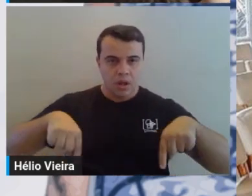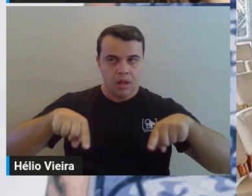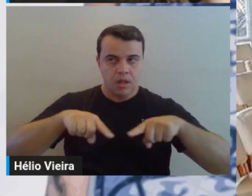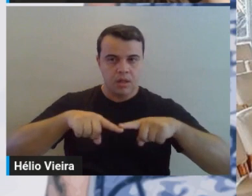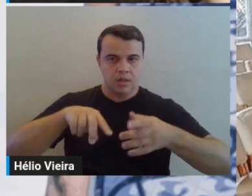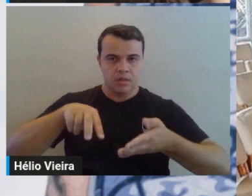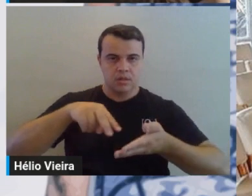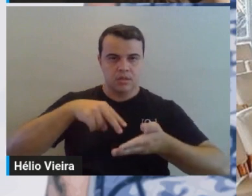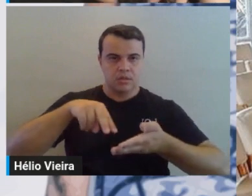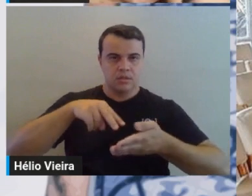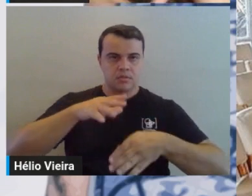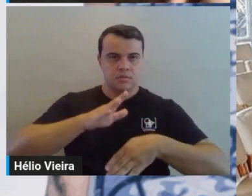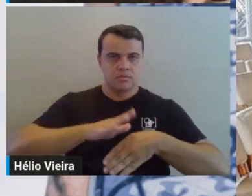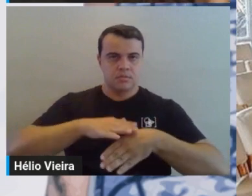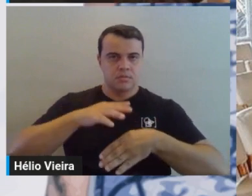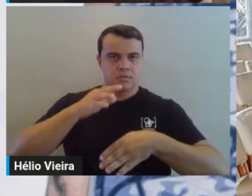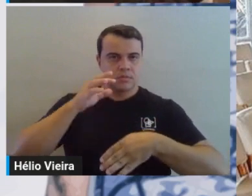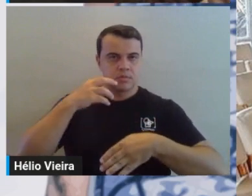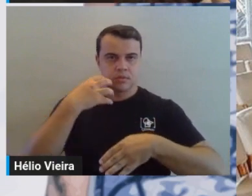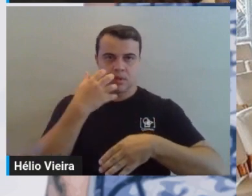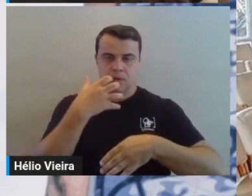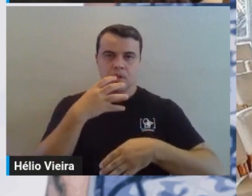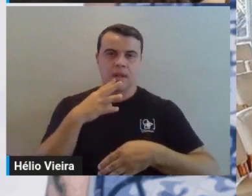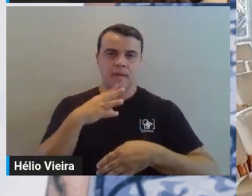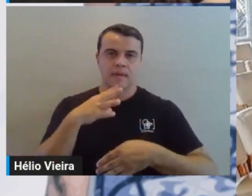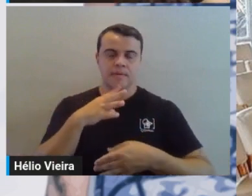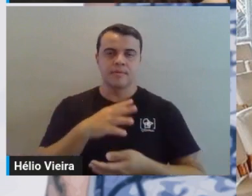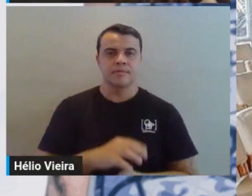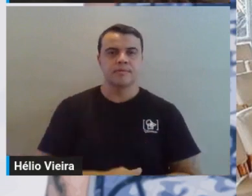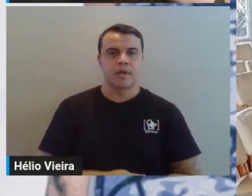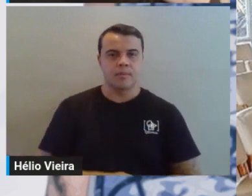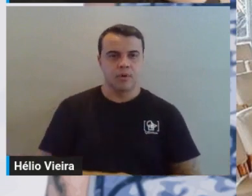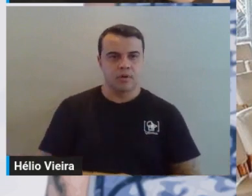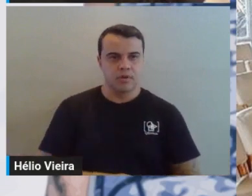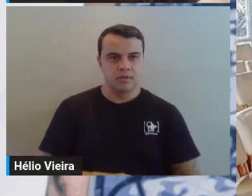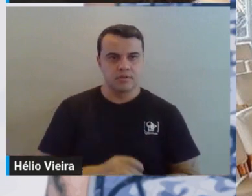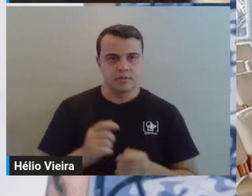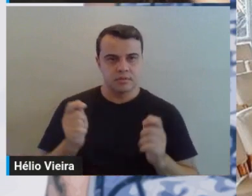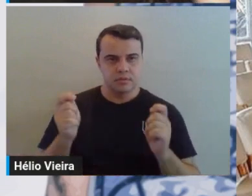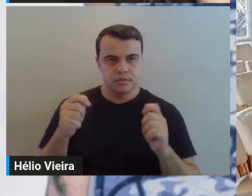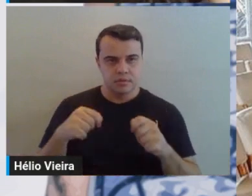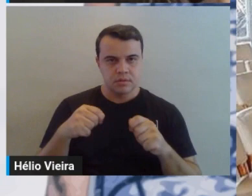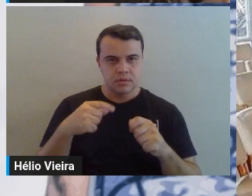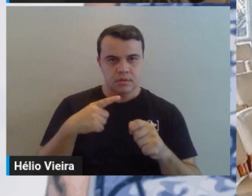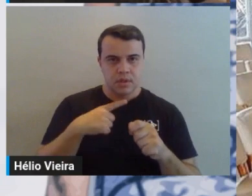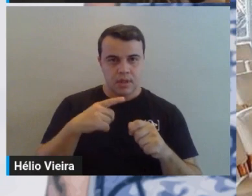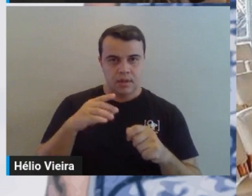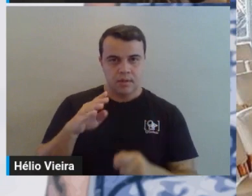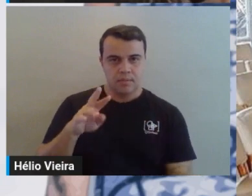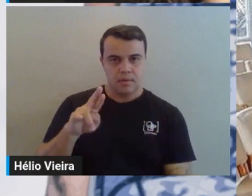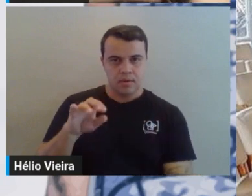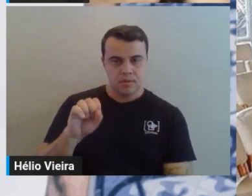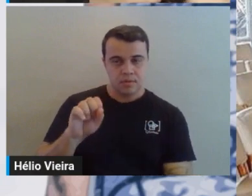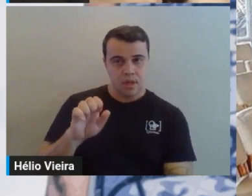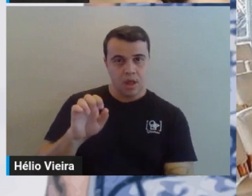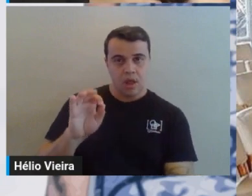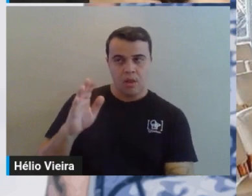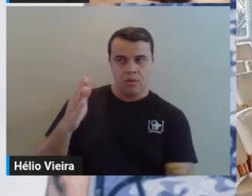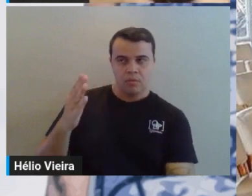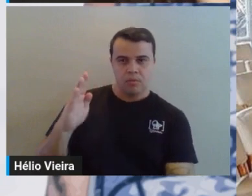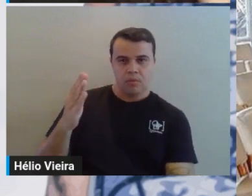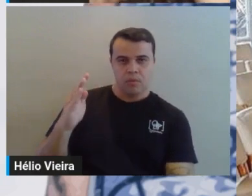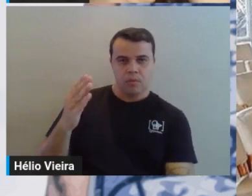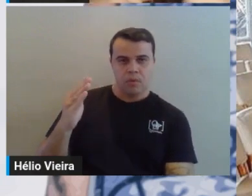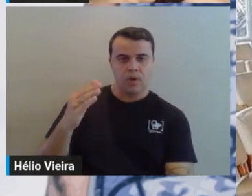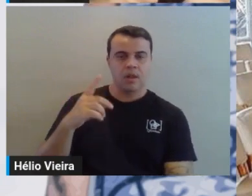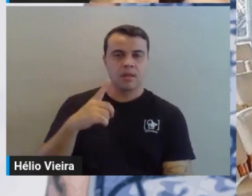estaria muito mais alta. É muito interessante. Tem também a questão dos brises, né, para controlar a questão